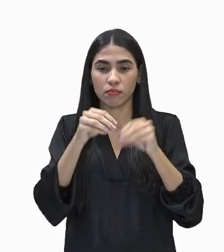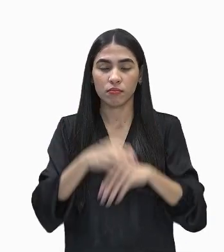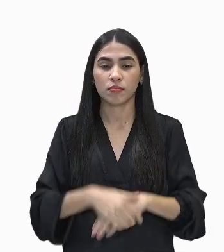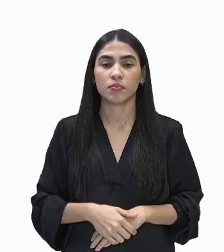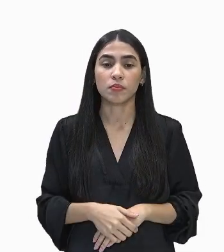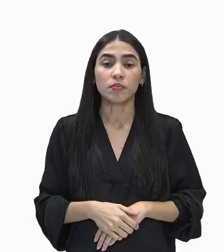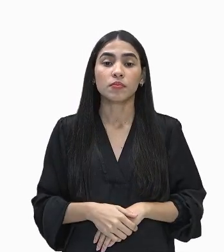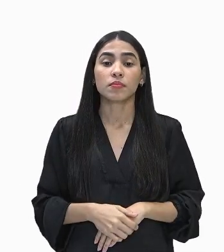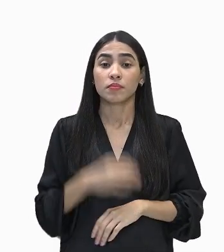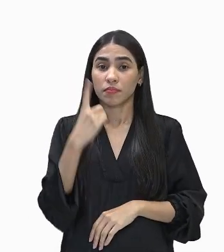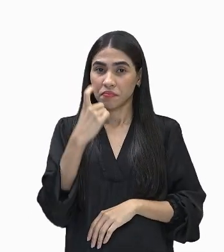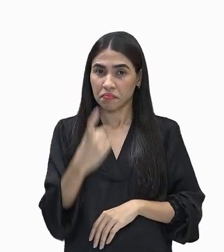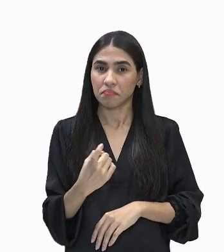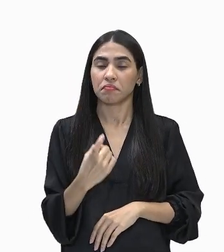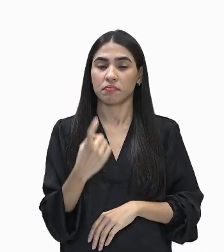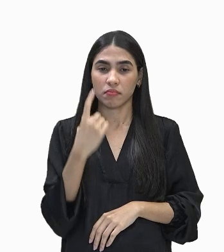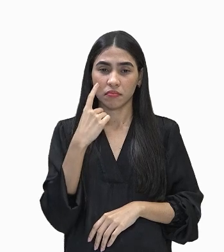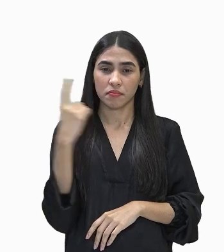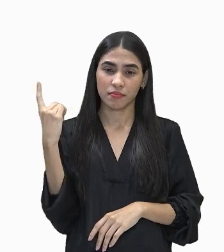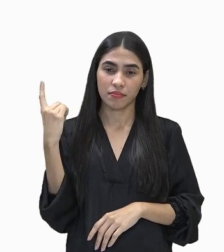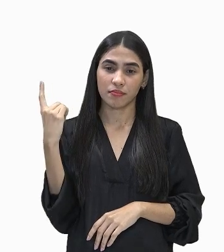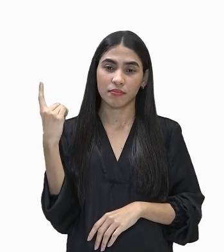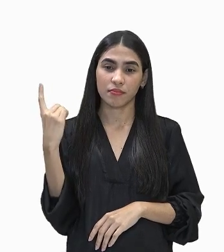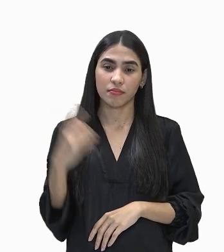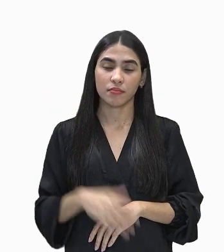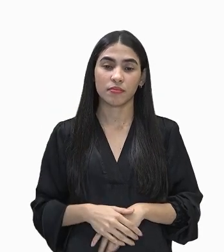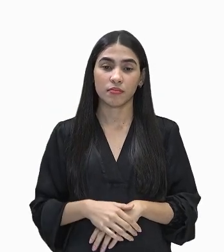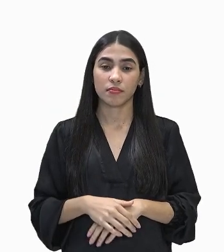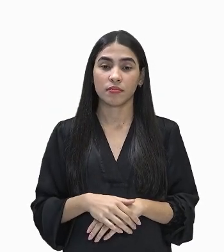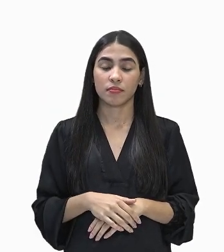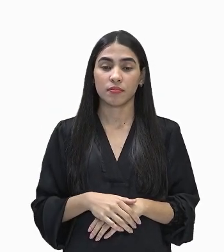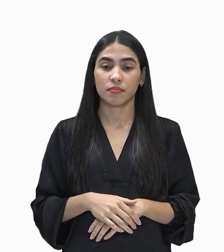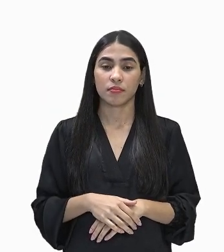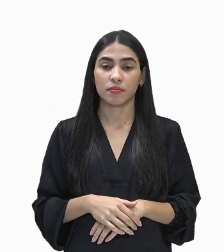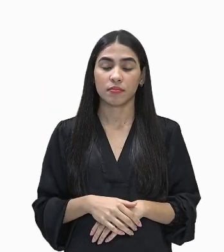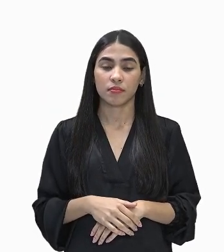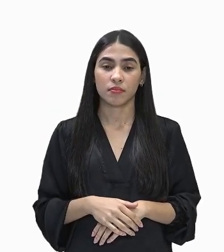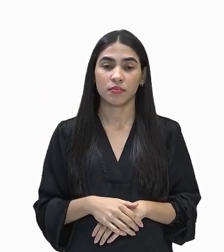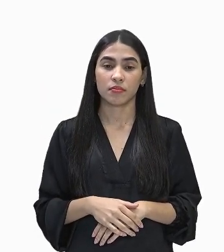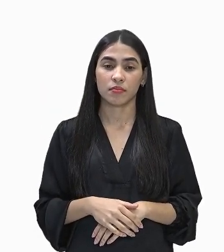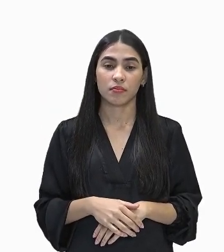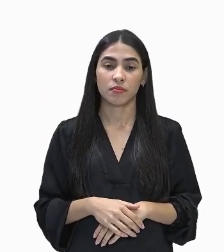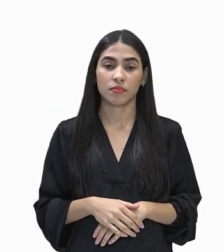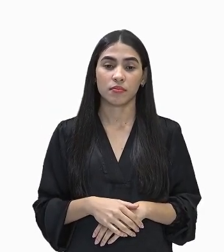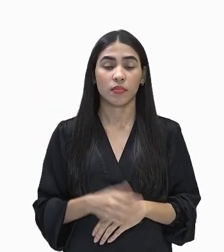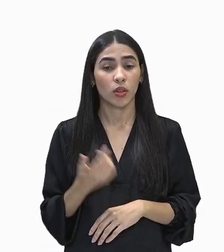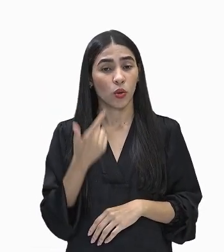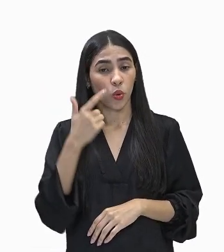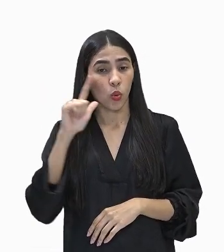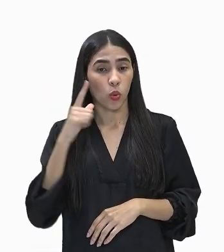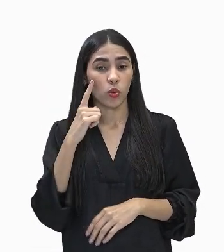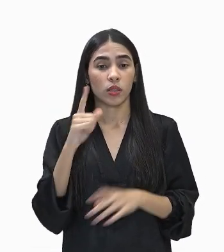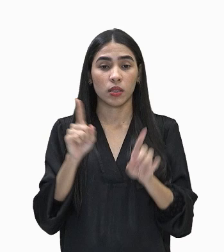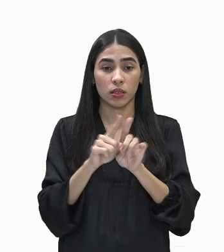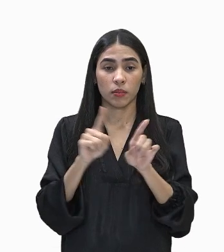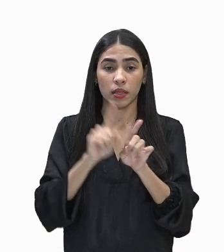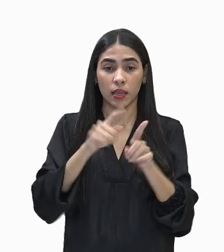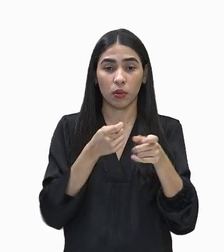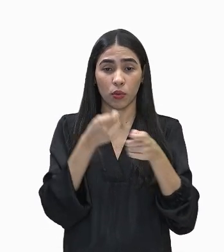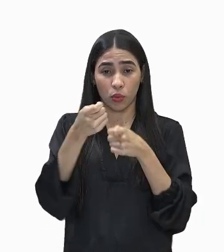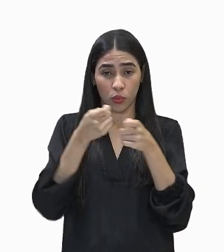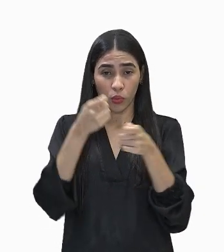aves. Olha que coisa interessante aí o papel da ecologia desses indivíduos. A outra aí é o controle